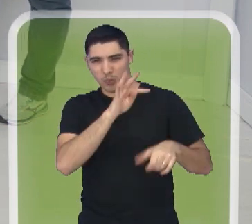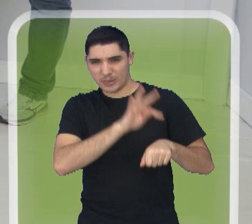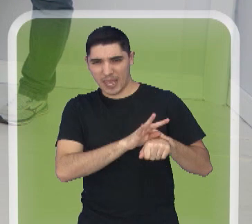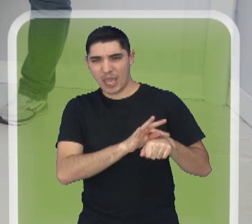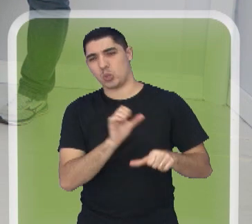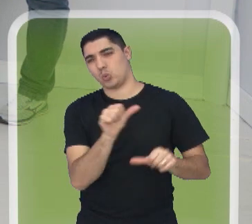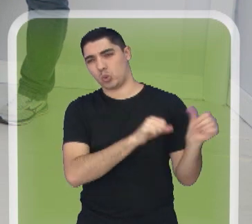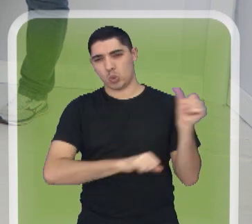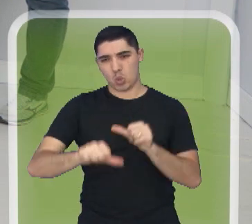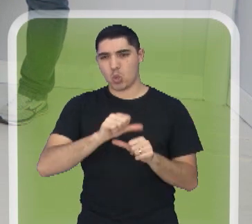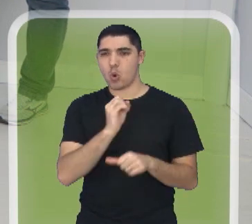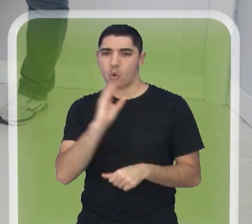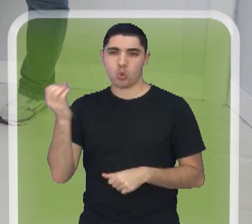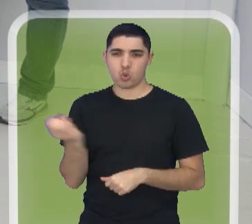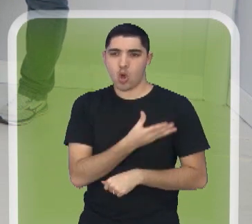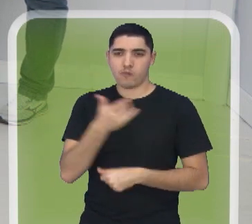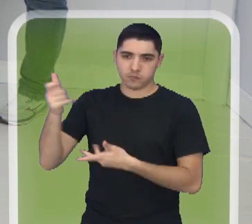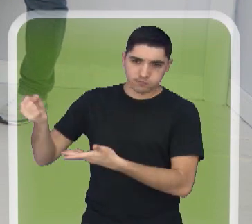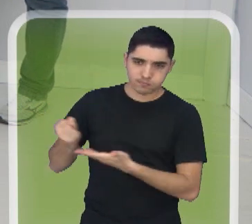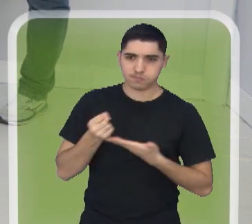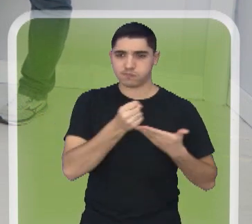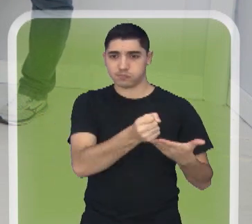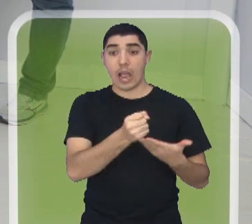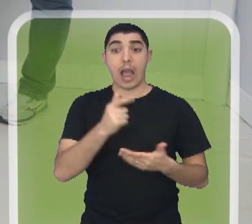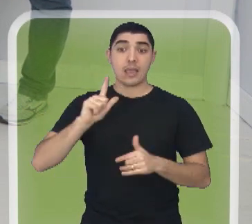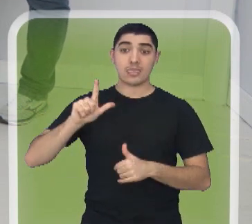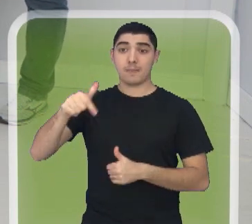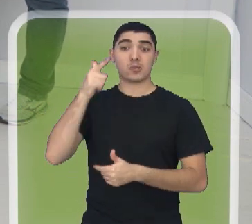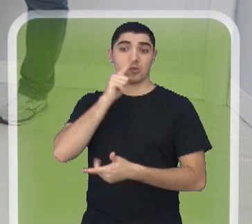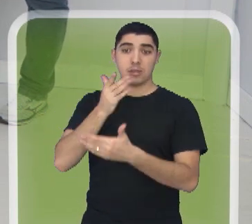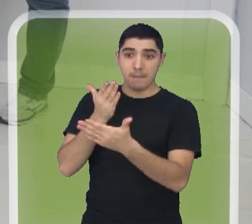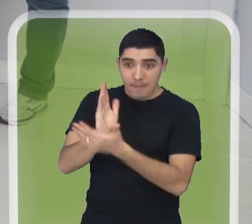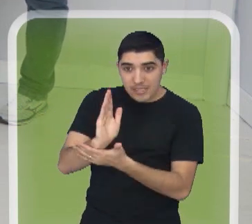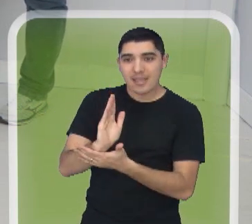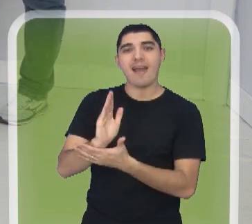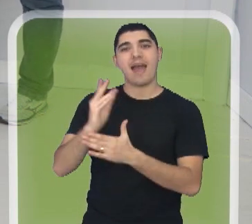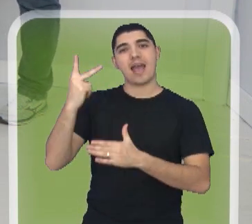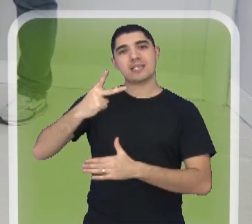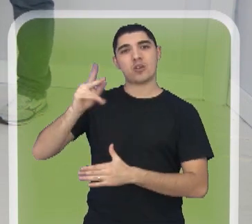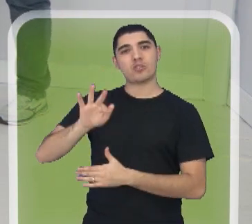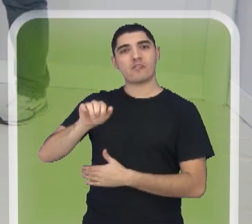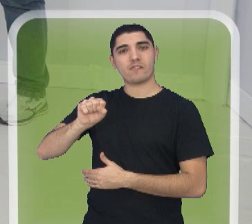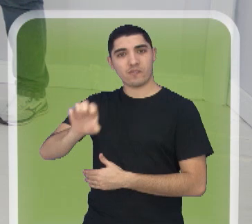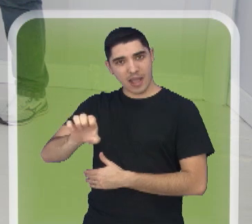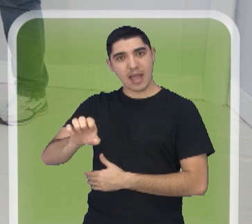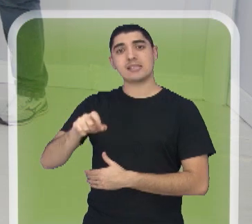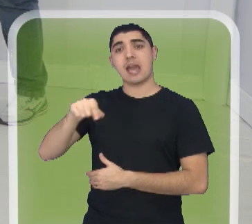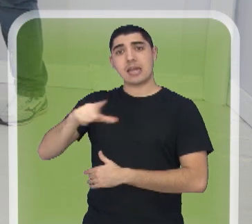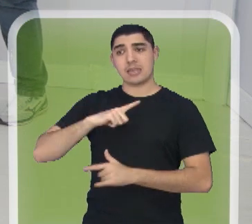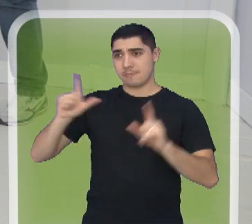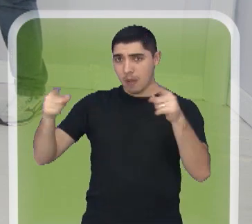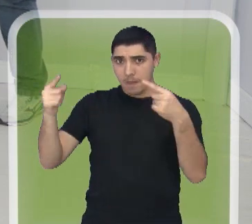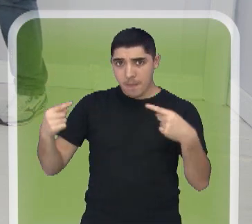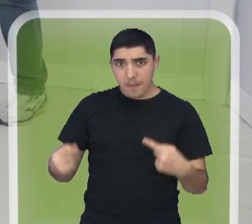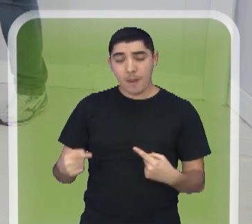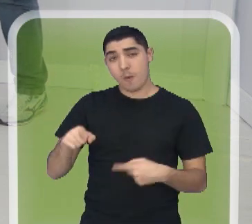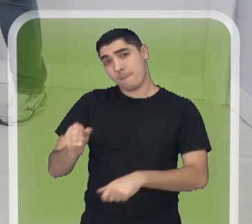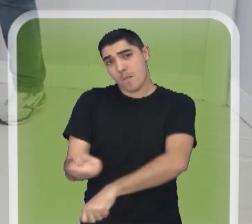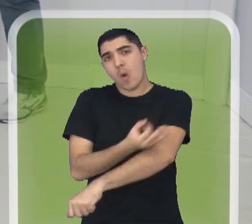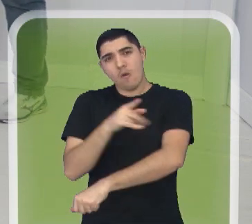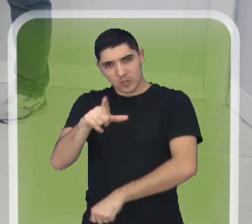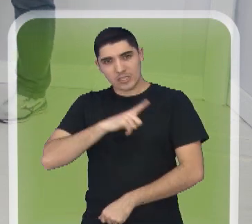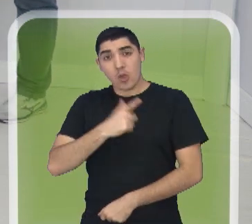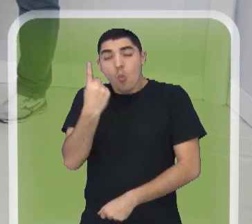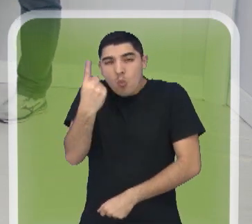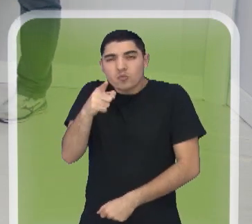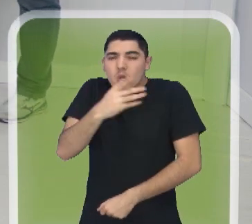de vitórias, rumo à classificação, segunda fase, vários jogos emocionantes. Dá para destacar um aí desses vários que o São José